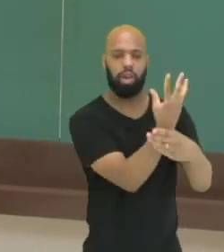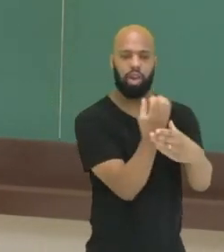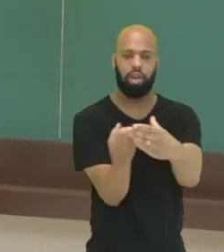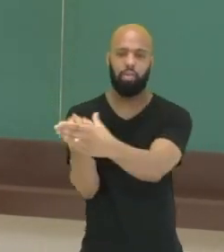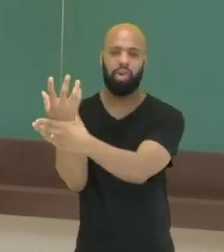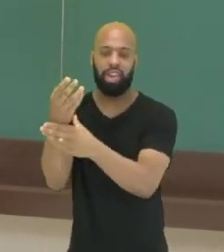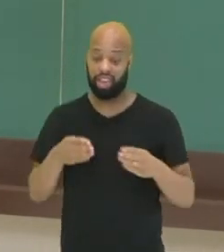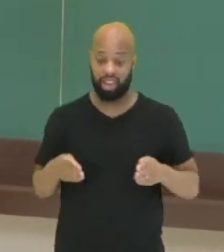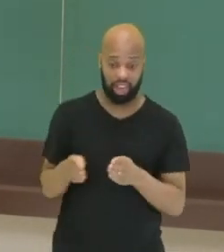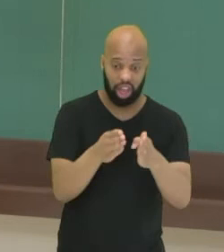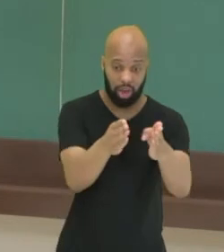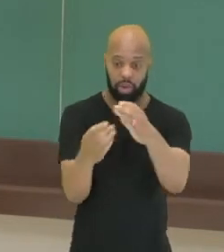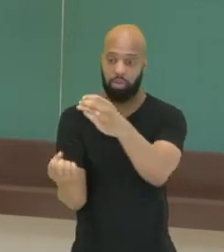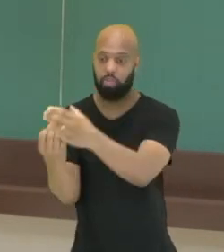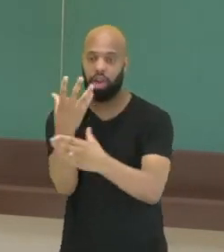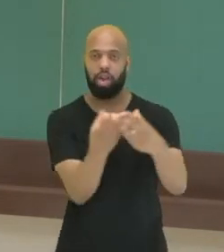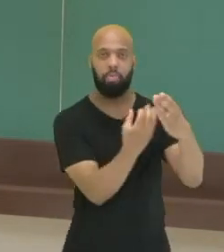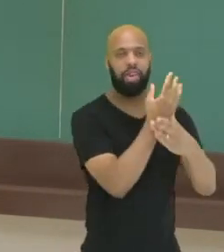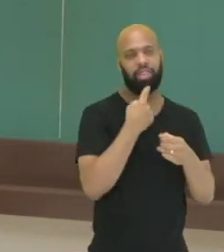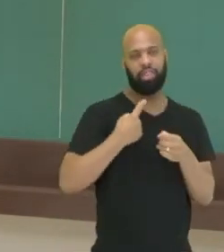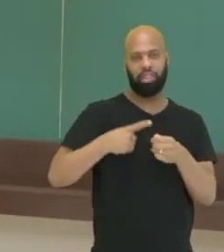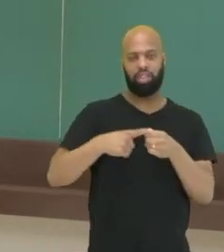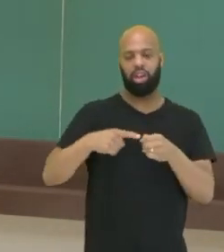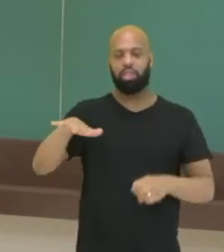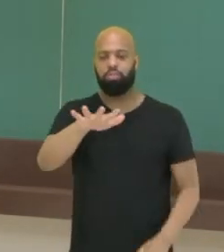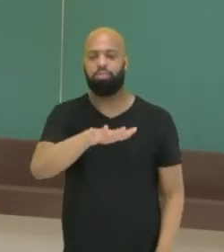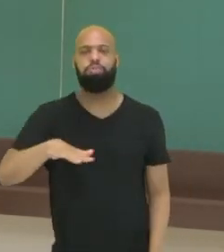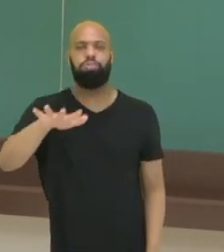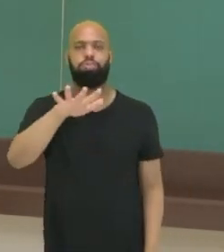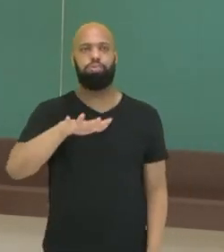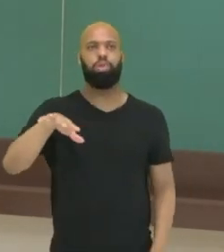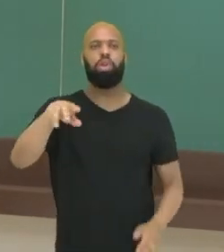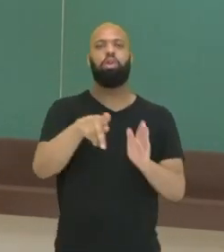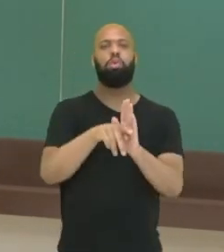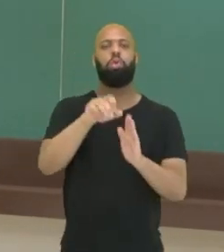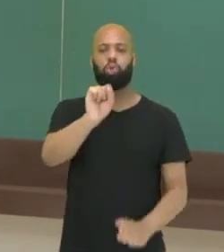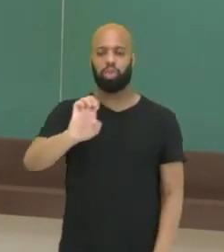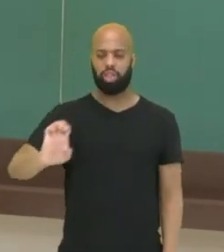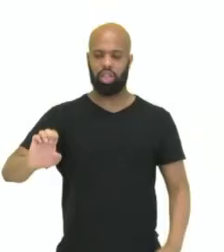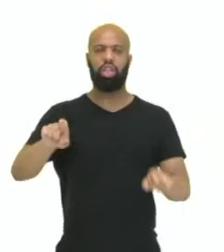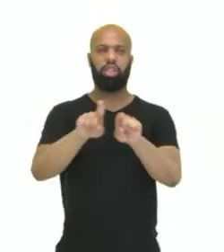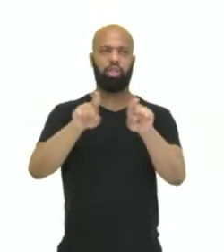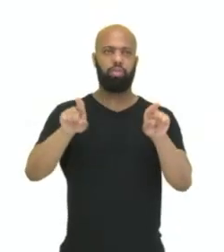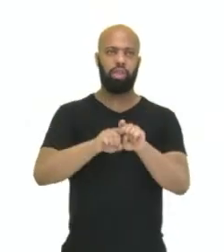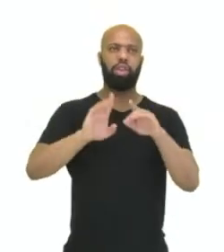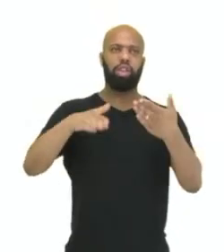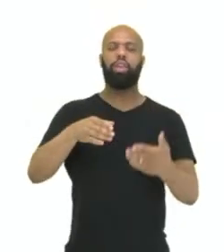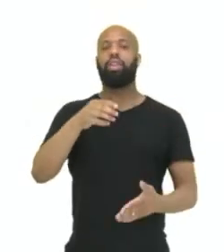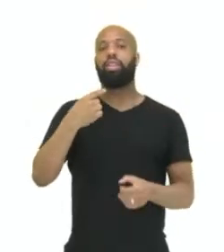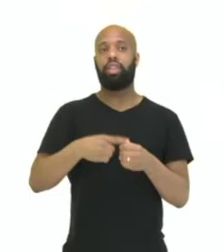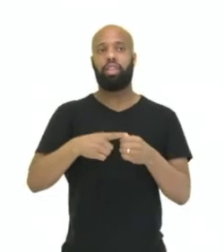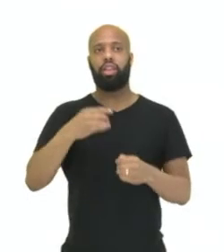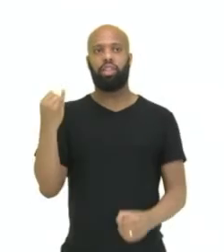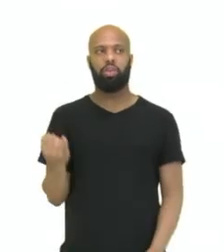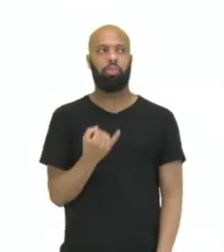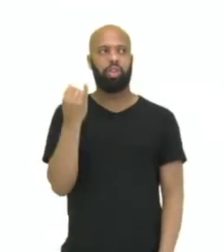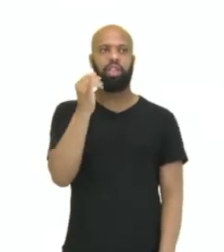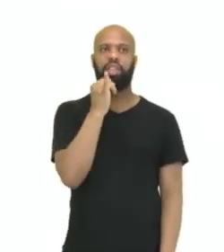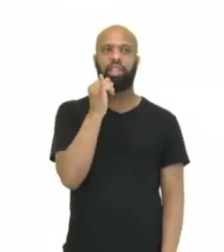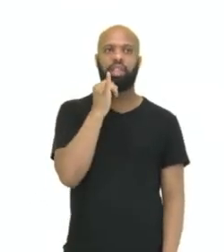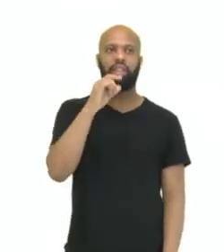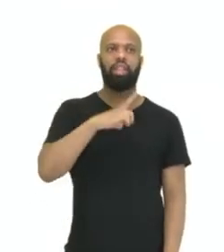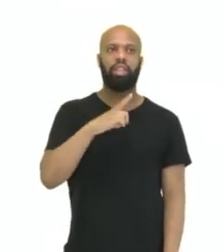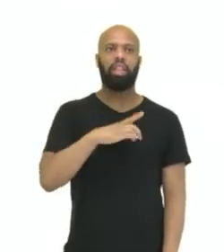vai acontecendo a ocupação dessa porção da região sudeste. Cidades importantes ali